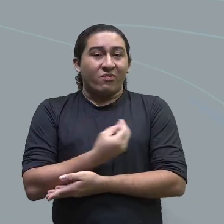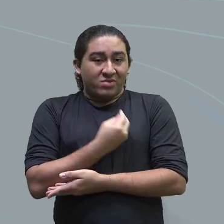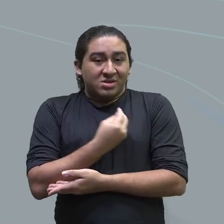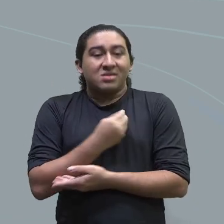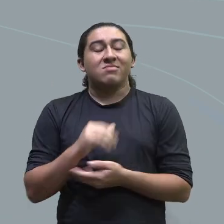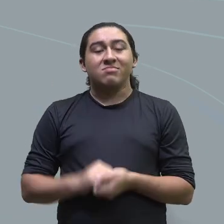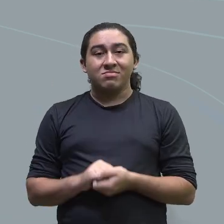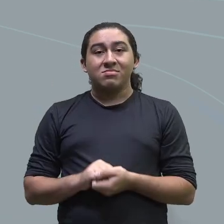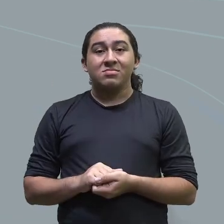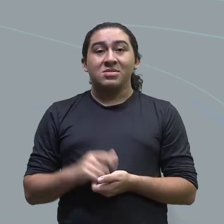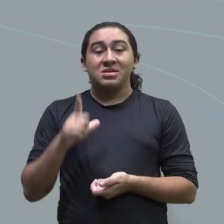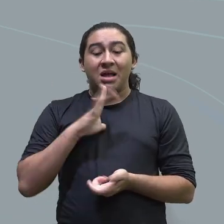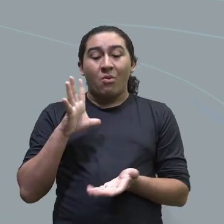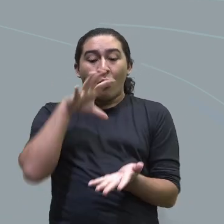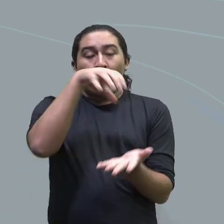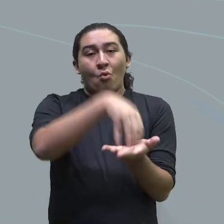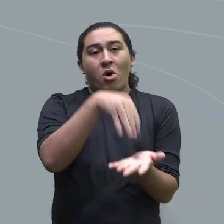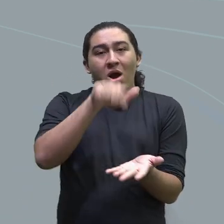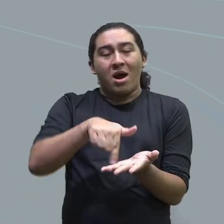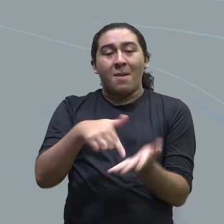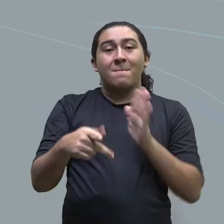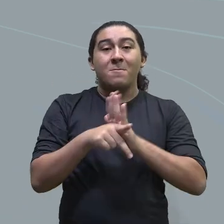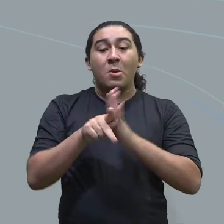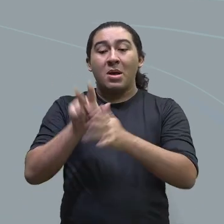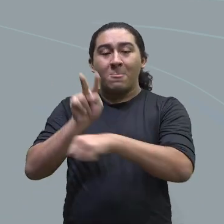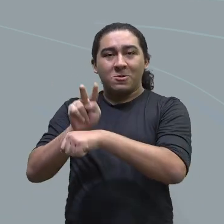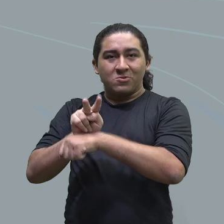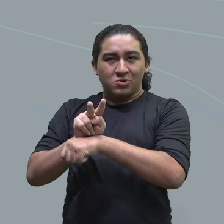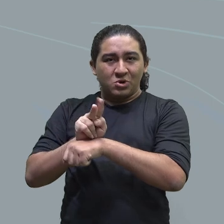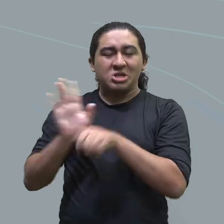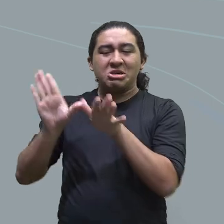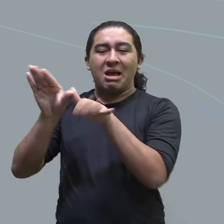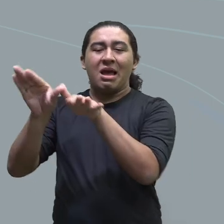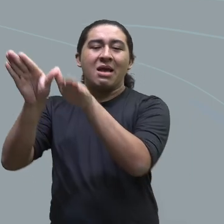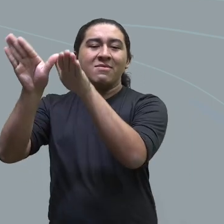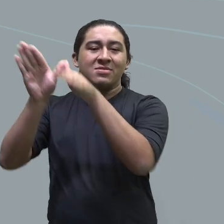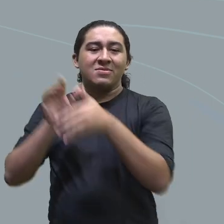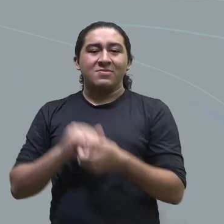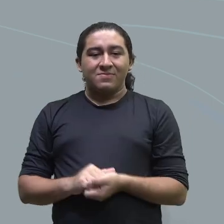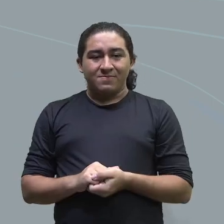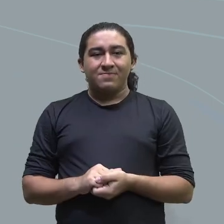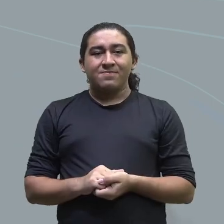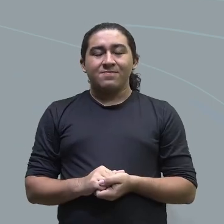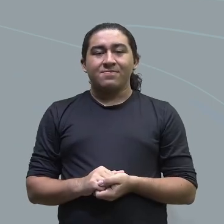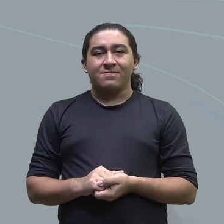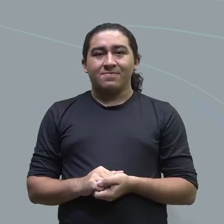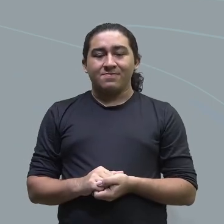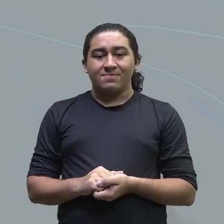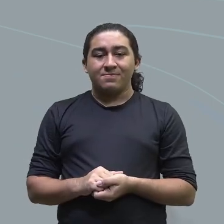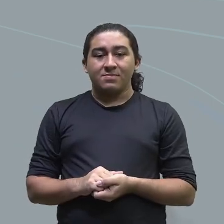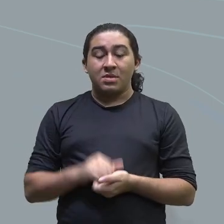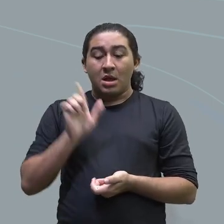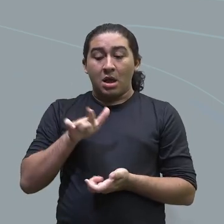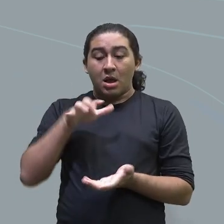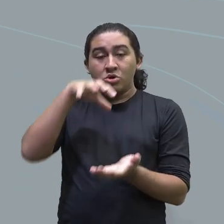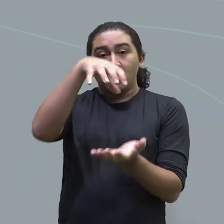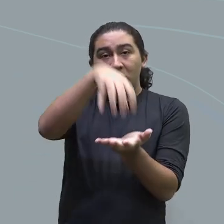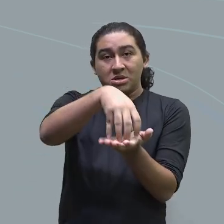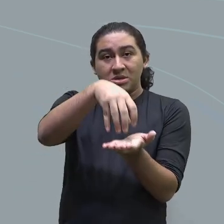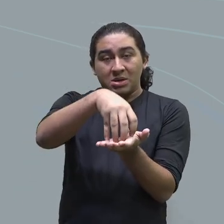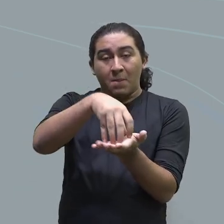a Associação Brasileira de Observadores de Aves. Sandro von Matter, Associação Brasileira